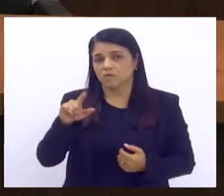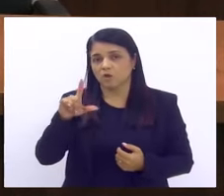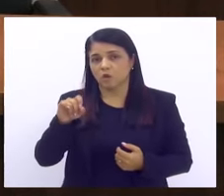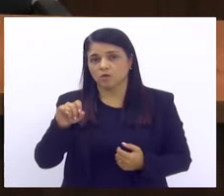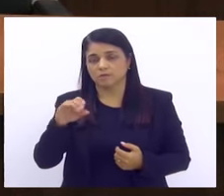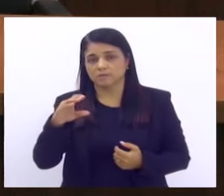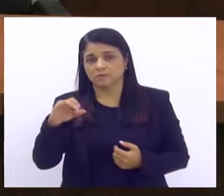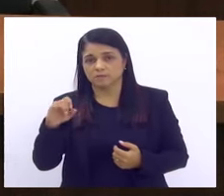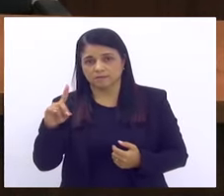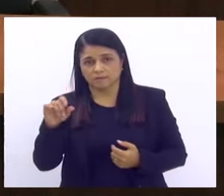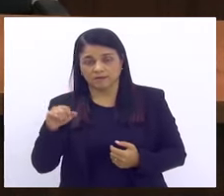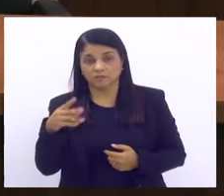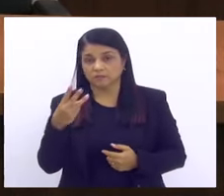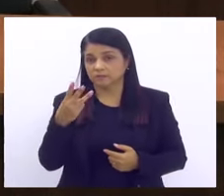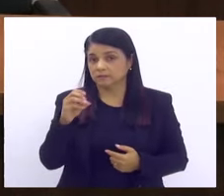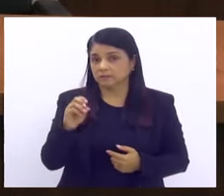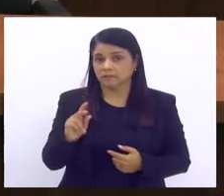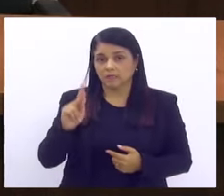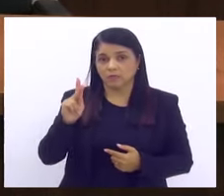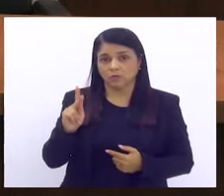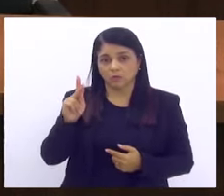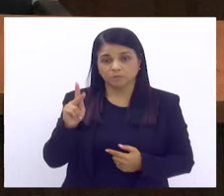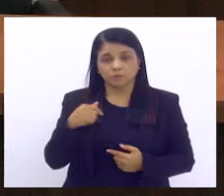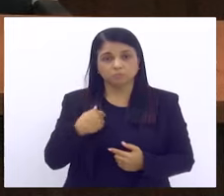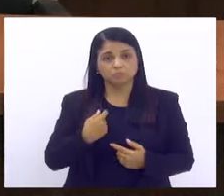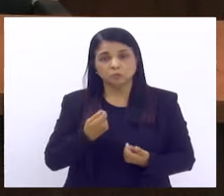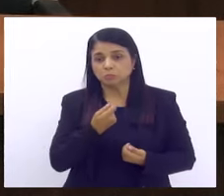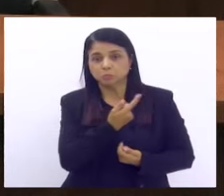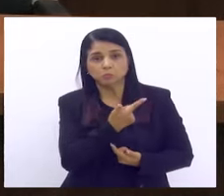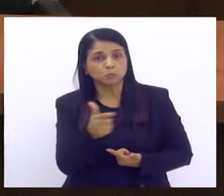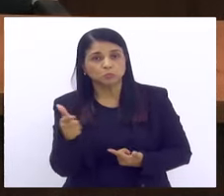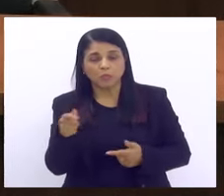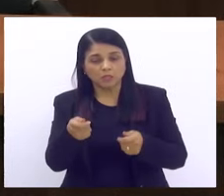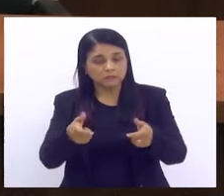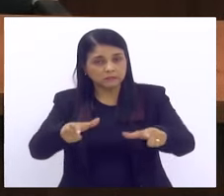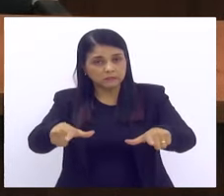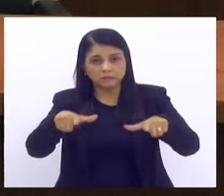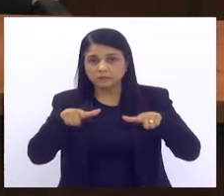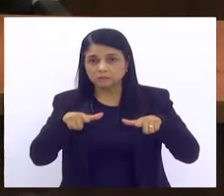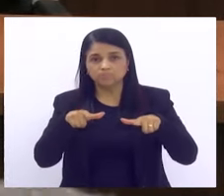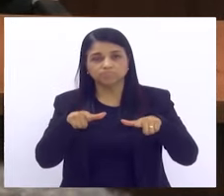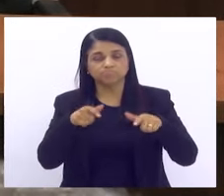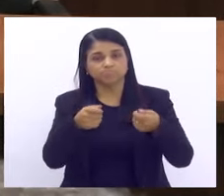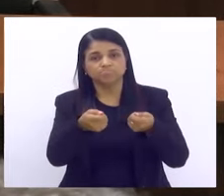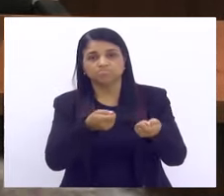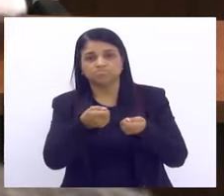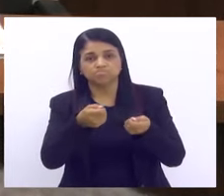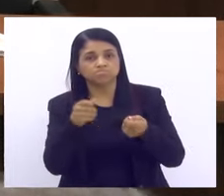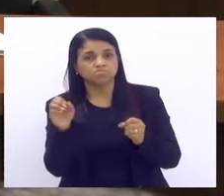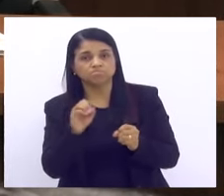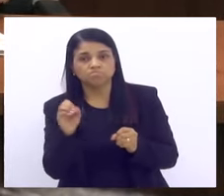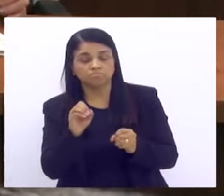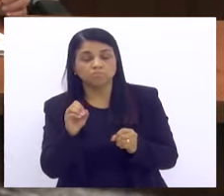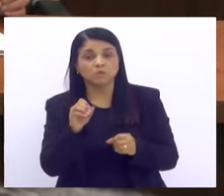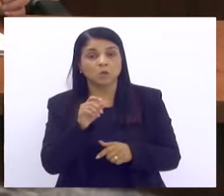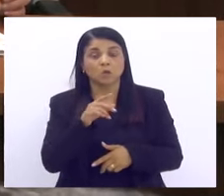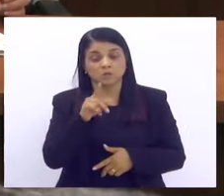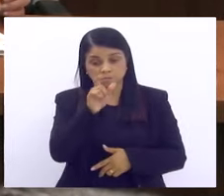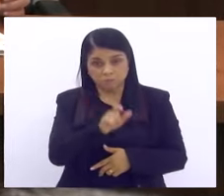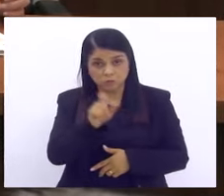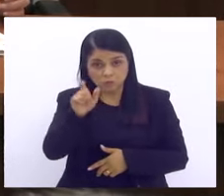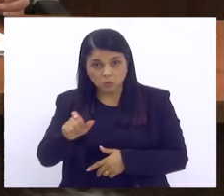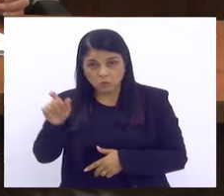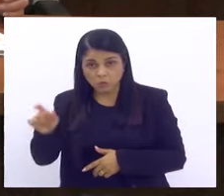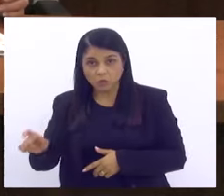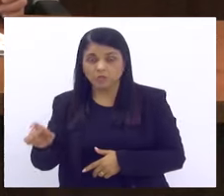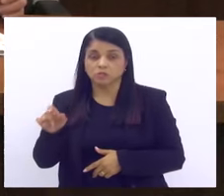que não passam por nenhum tipo de certificação e, com isso, podem estar colocando os pedestres, os